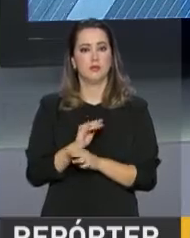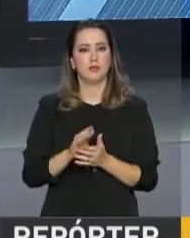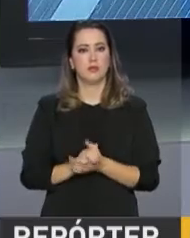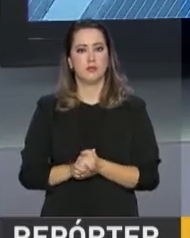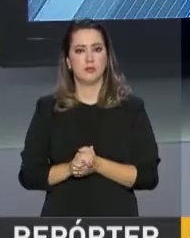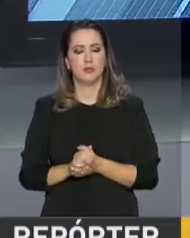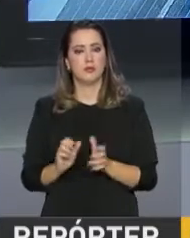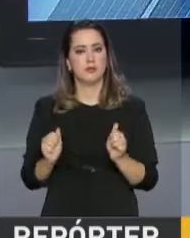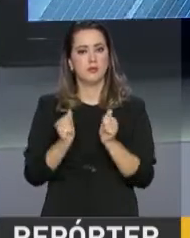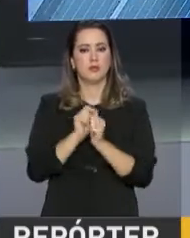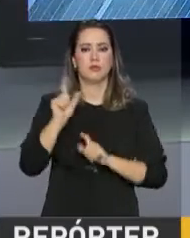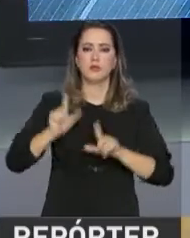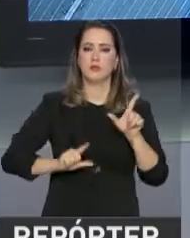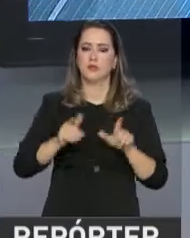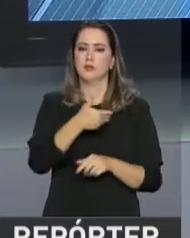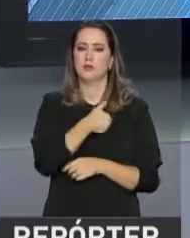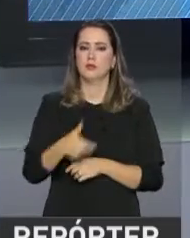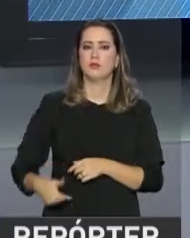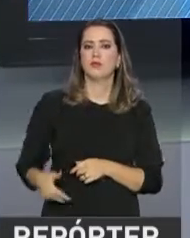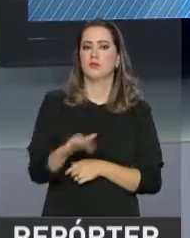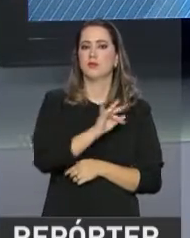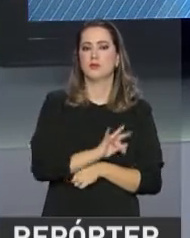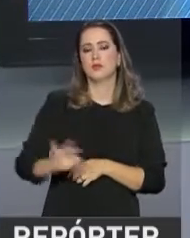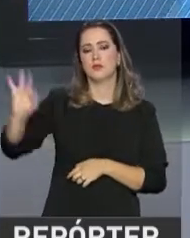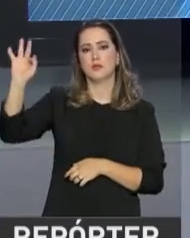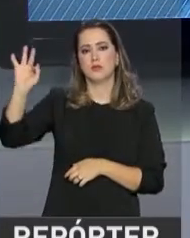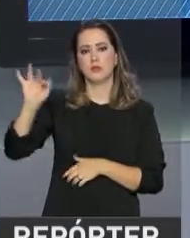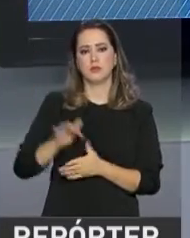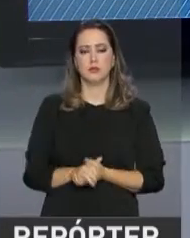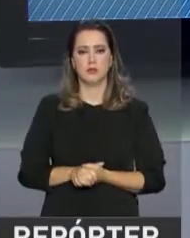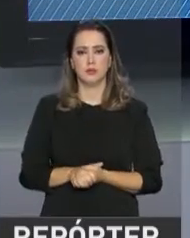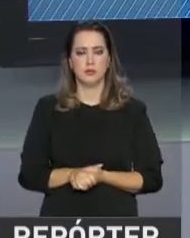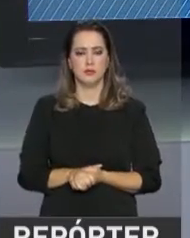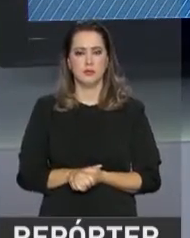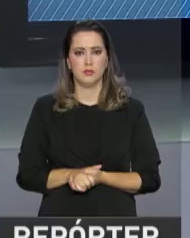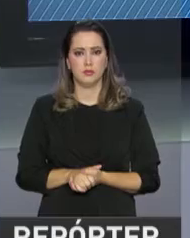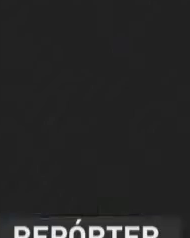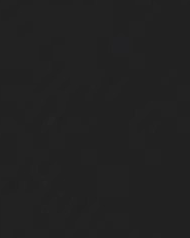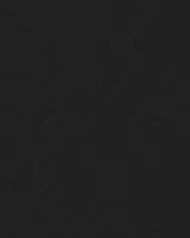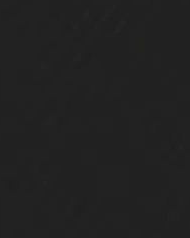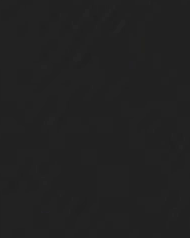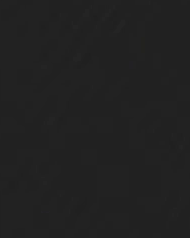youtube continue com a gente aqui na nbr a tv do governo federal